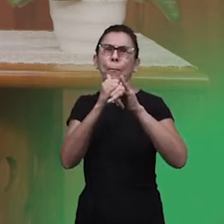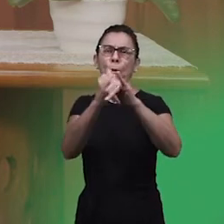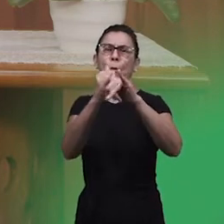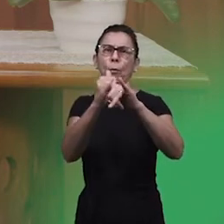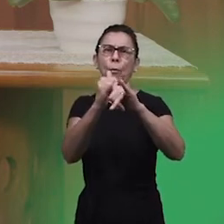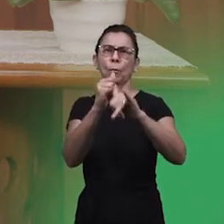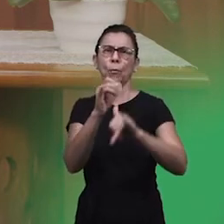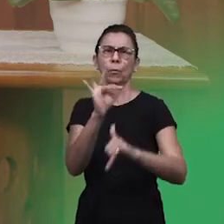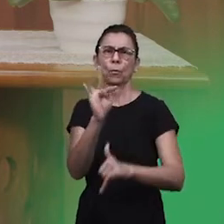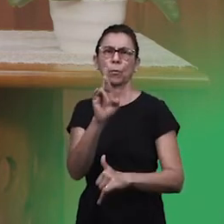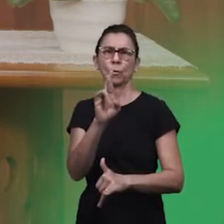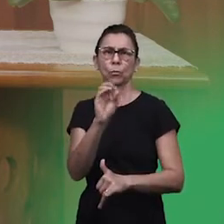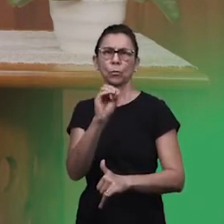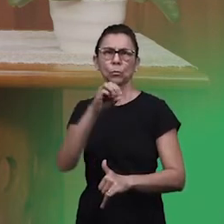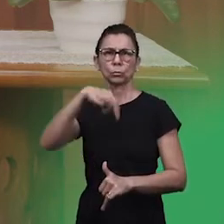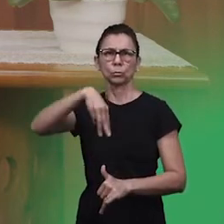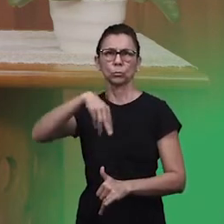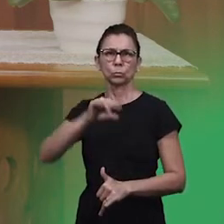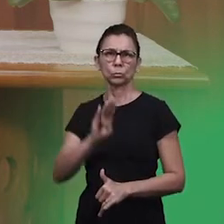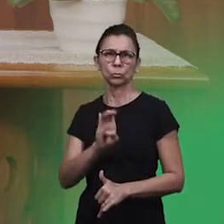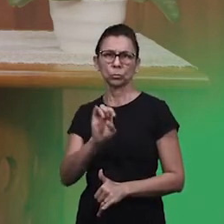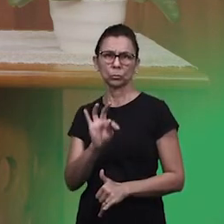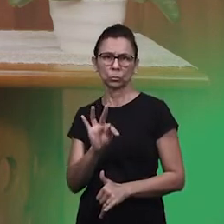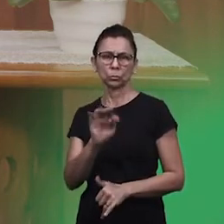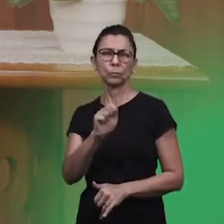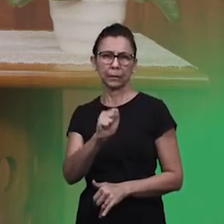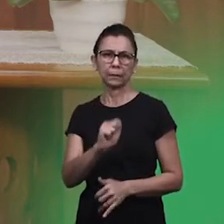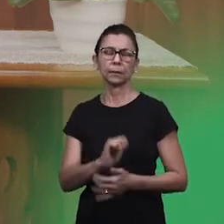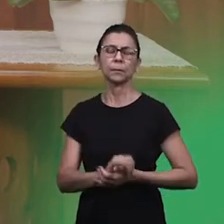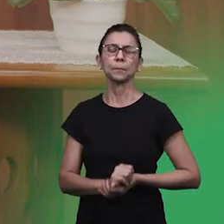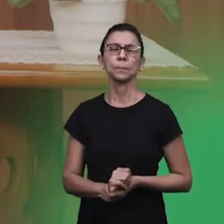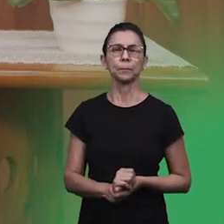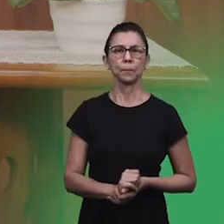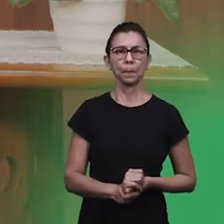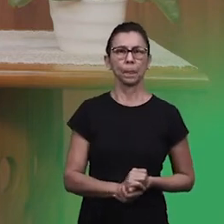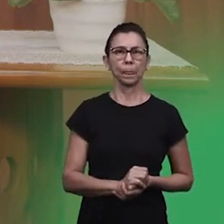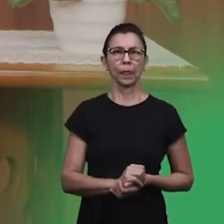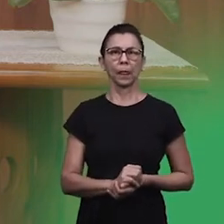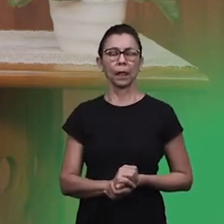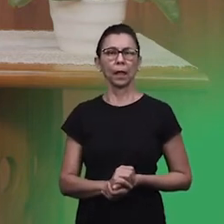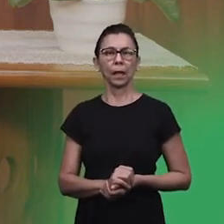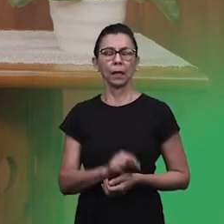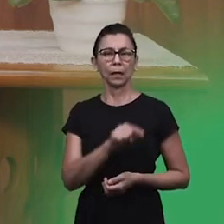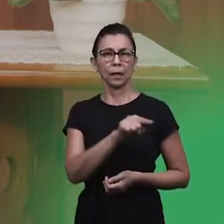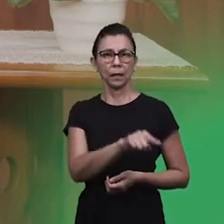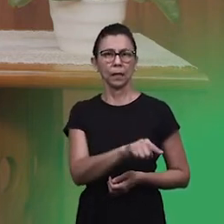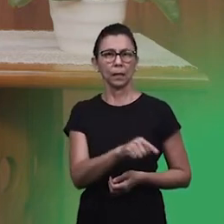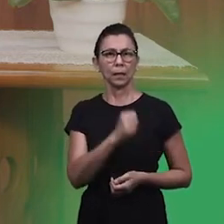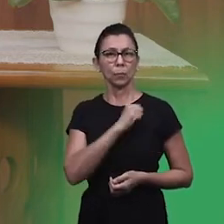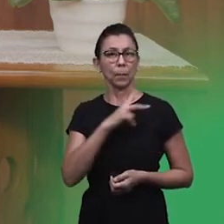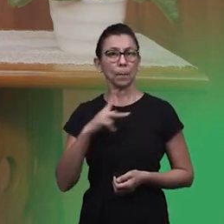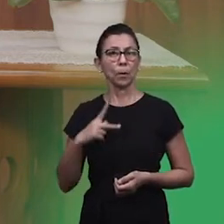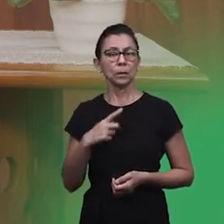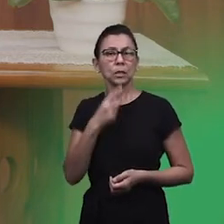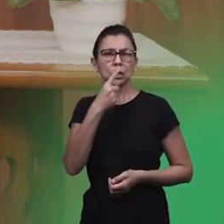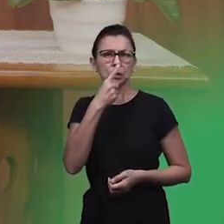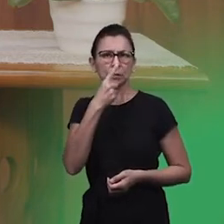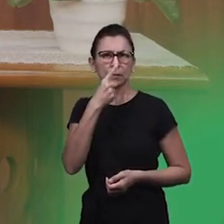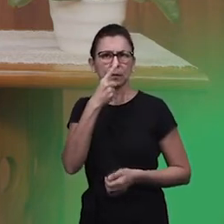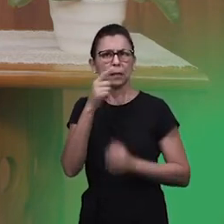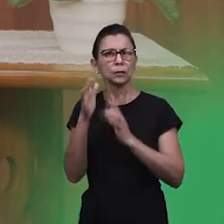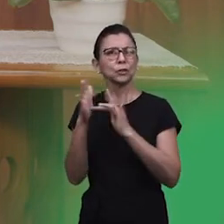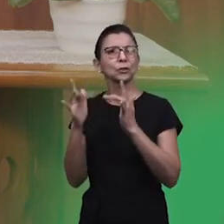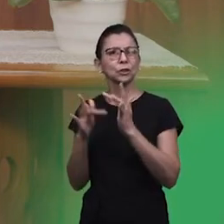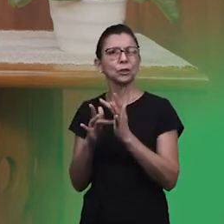Jesus. Interessante que João era um discípulo, era um apóstolo, muito próximo ao Senhor Jesus, quando Jesus realizou o